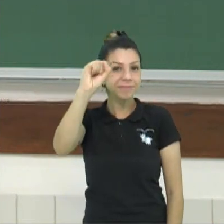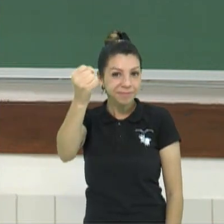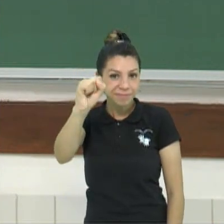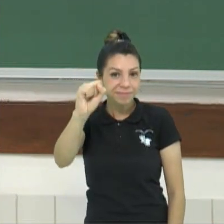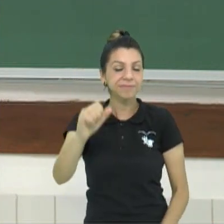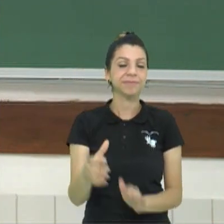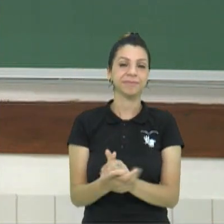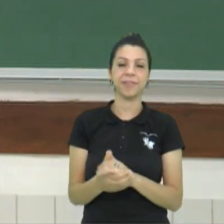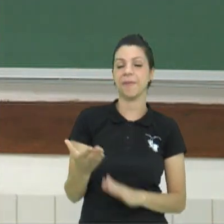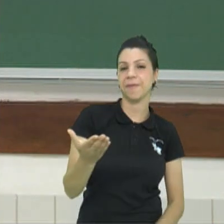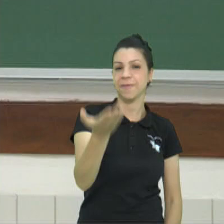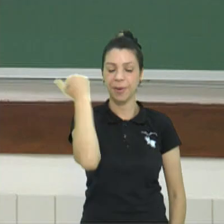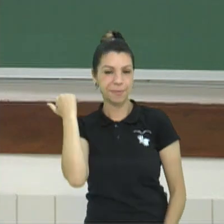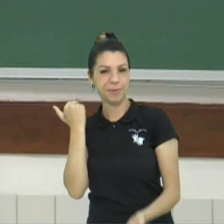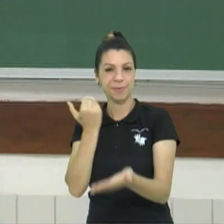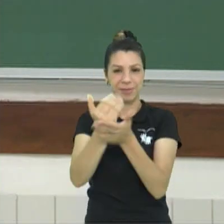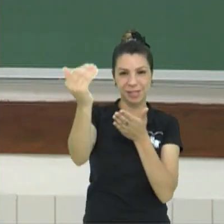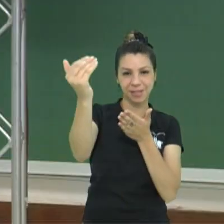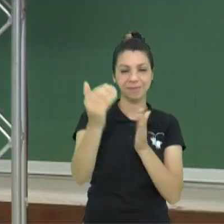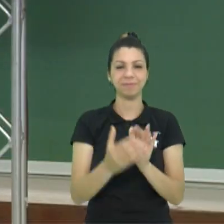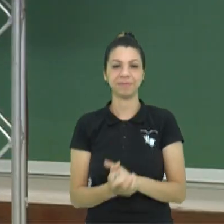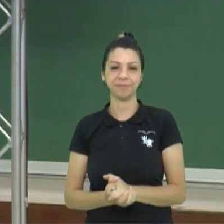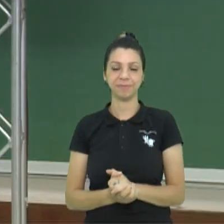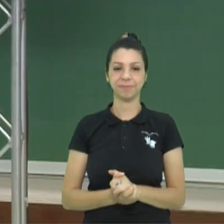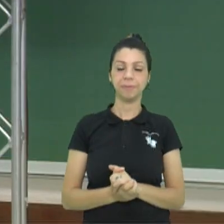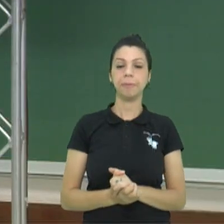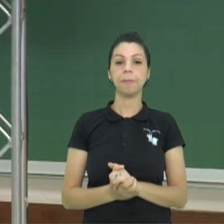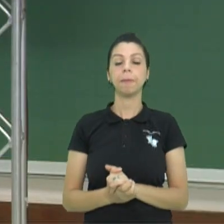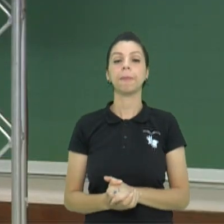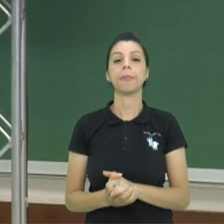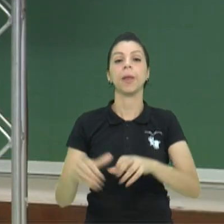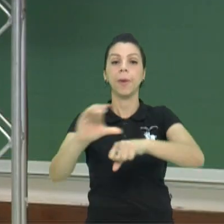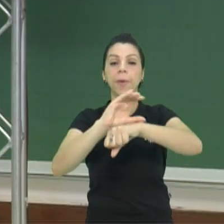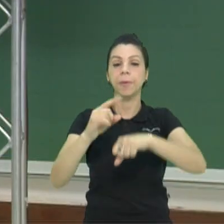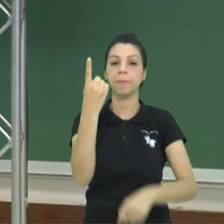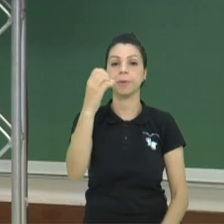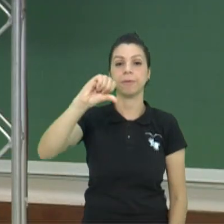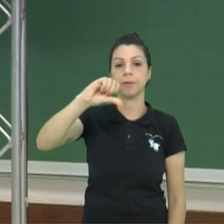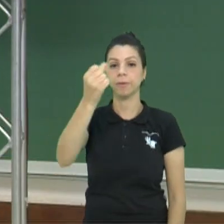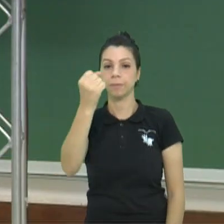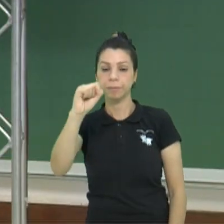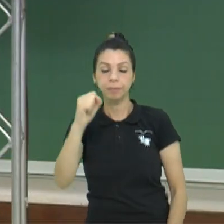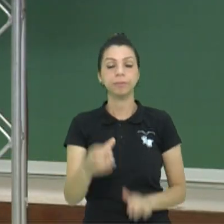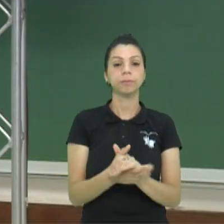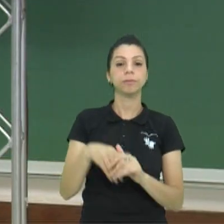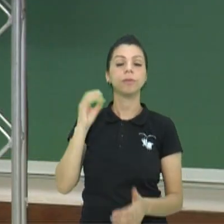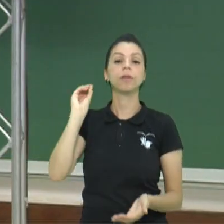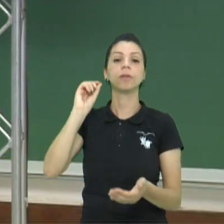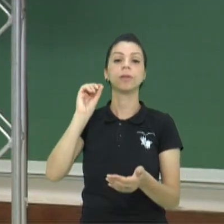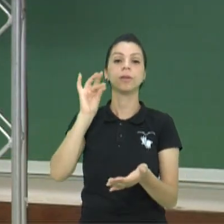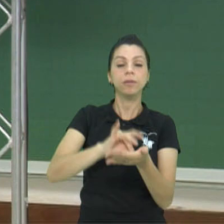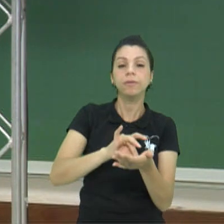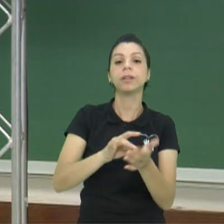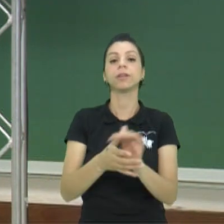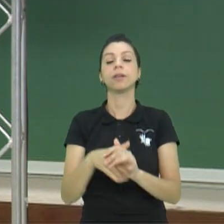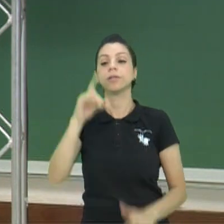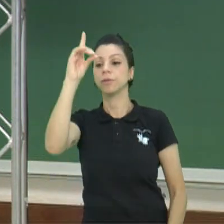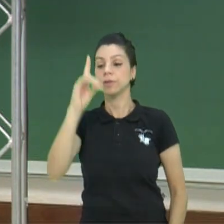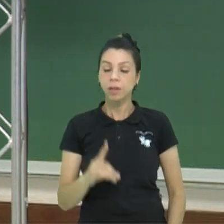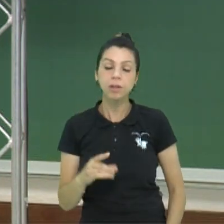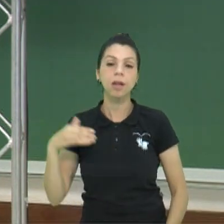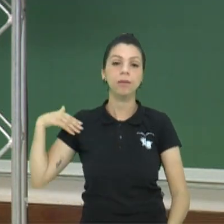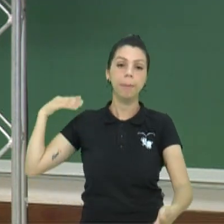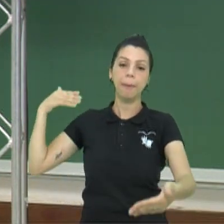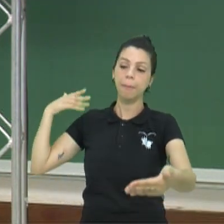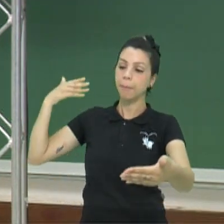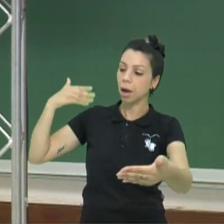1988. Bora lá então! Ei, a Constituição de 1988 consolidou direitos que já vinham